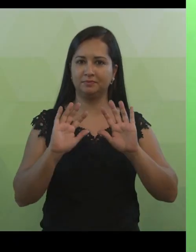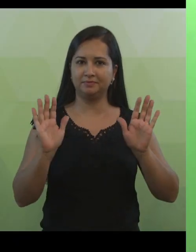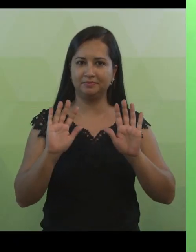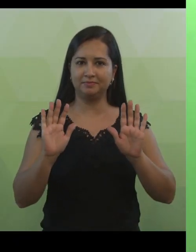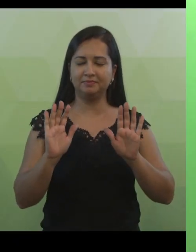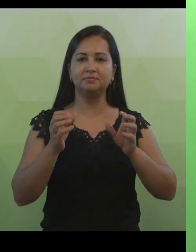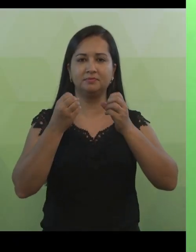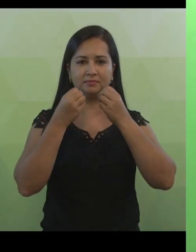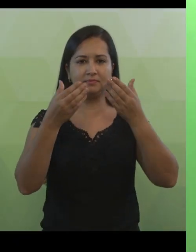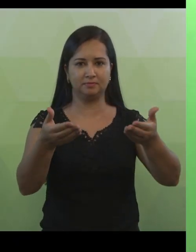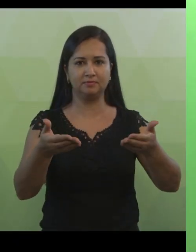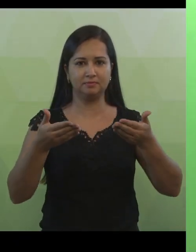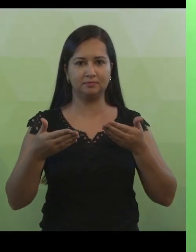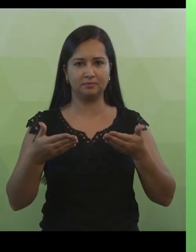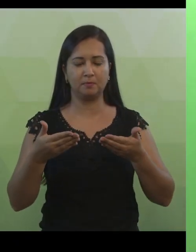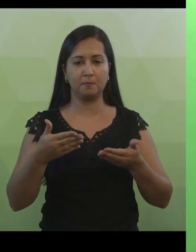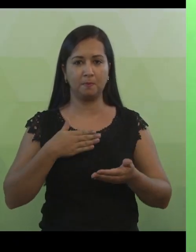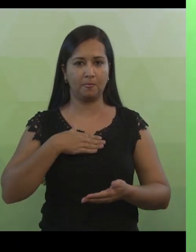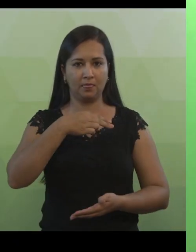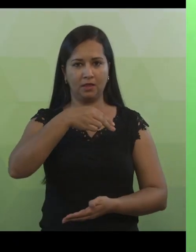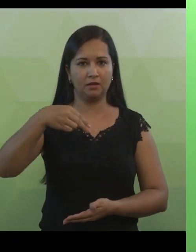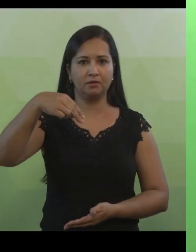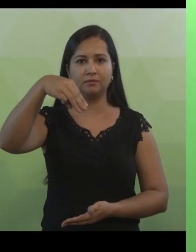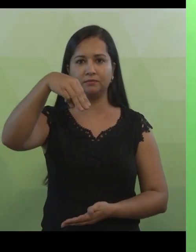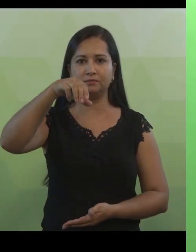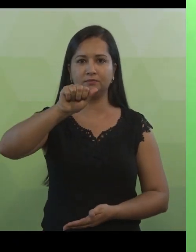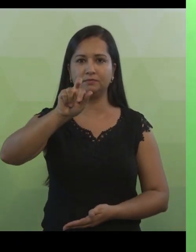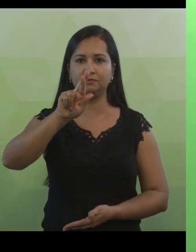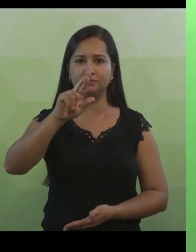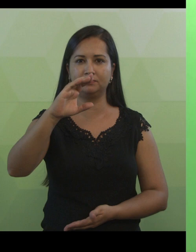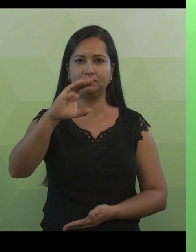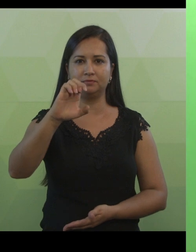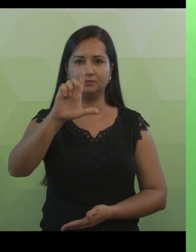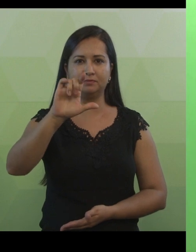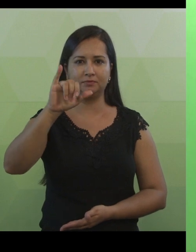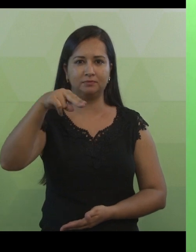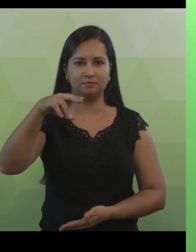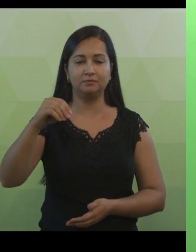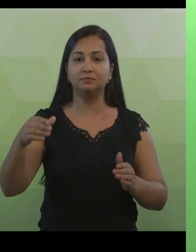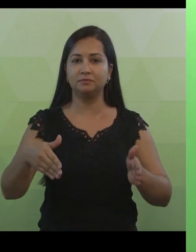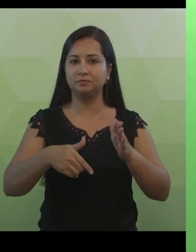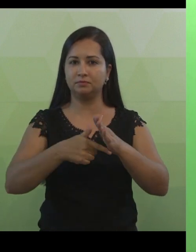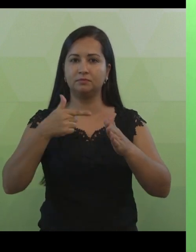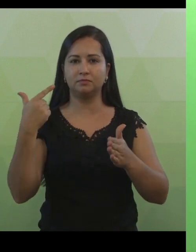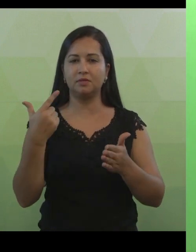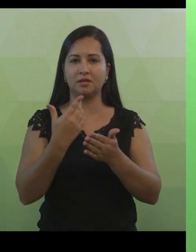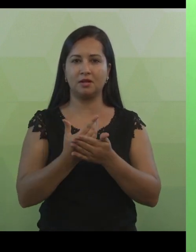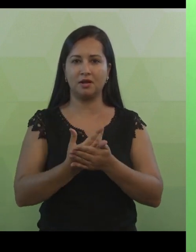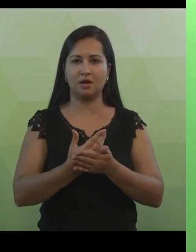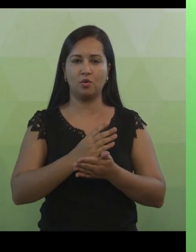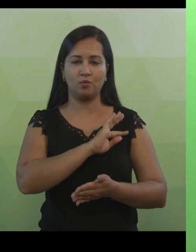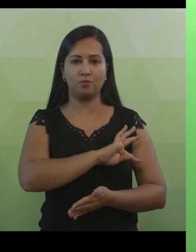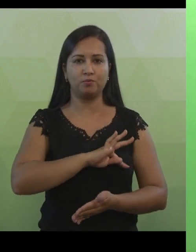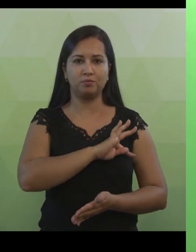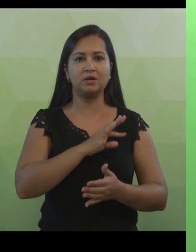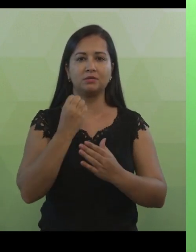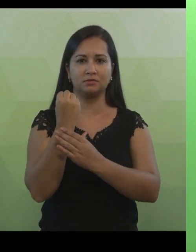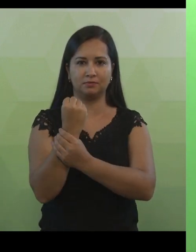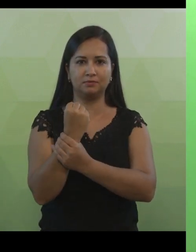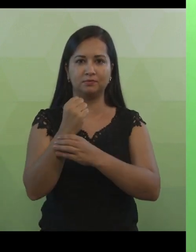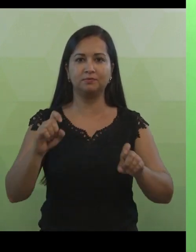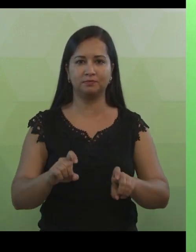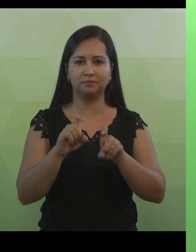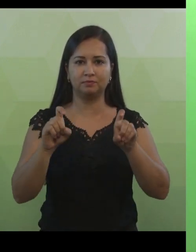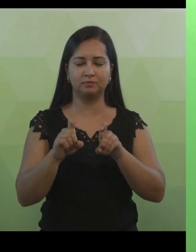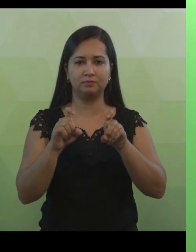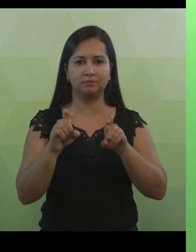pessoal, sejam bem-vindos. Meu nome é Marcelino Gonçalves de Macedo e essa é a nossa segunda aula de Segurança da Informação, do módulo 4 do curso Técnico